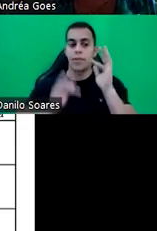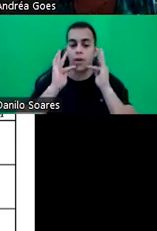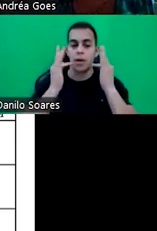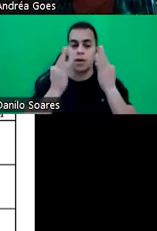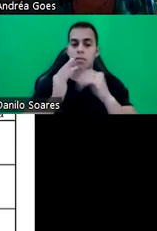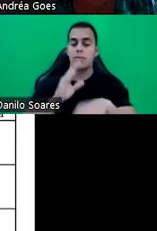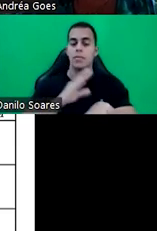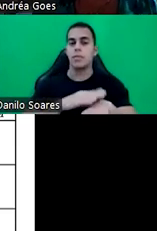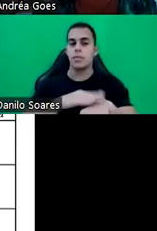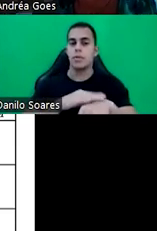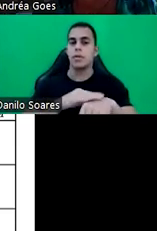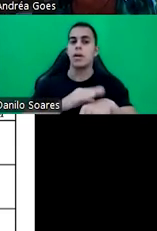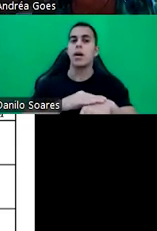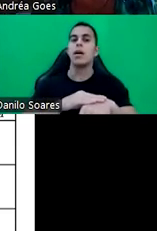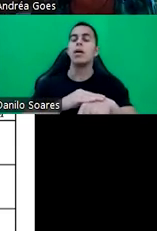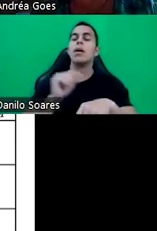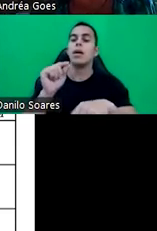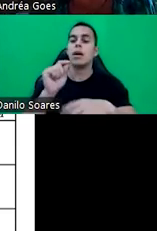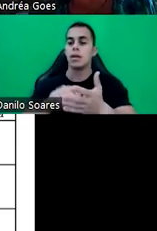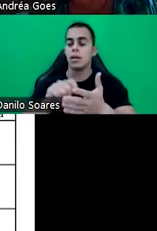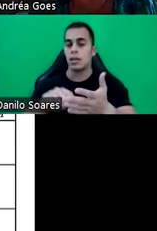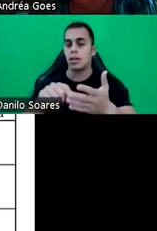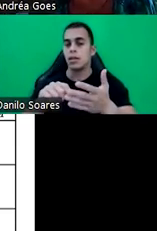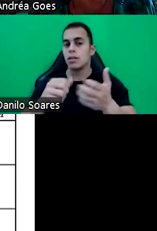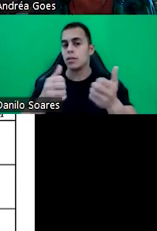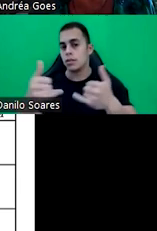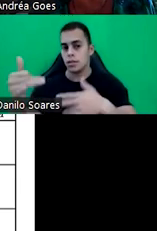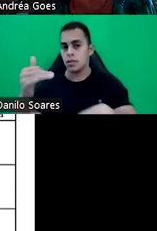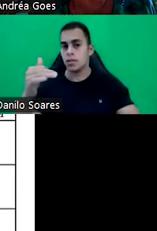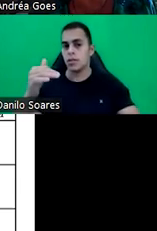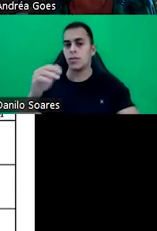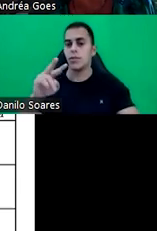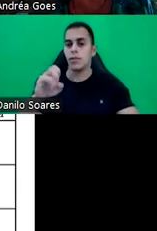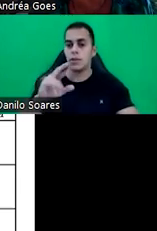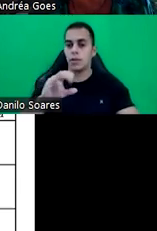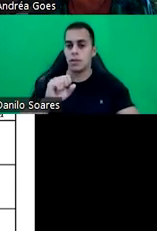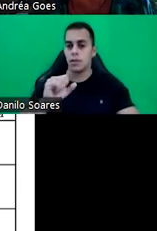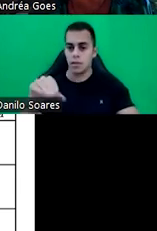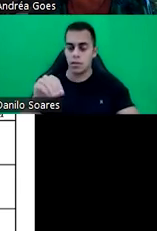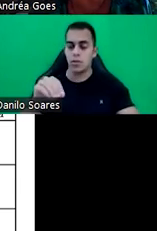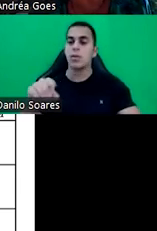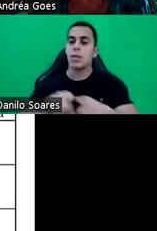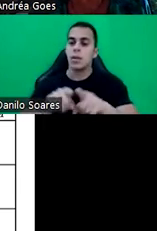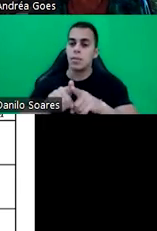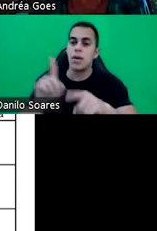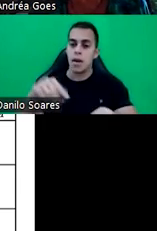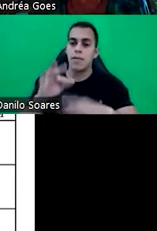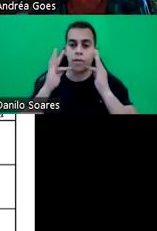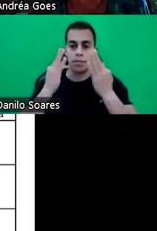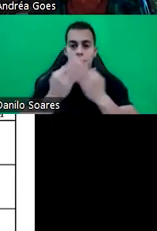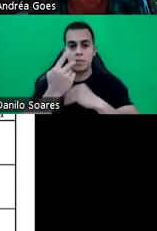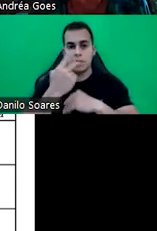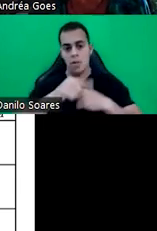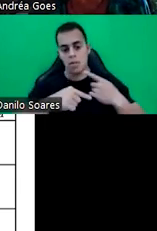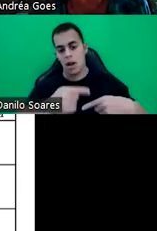descrita por Érico Veríssimo, lá com o Maneco Terra e a Dona Henriqueta, que eram os pais da Ana Terra, que inicia a história, até lá